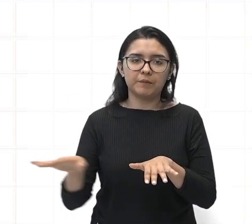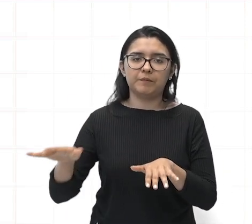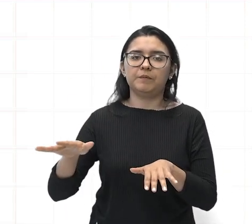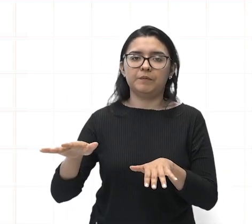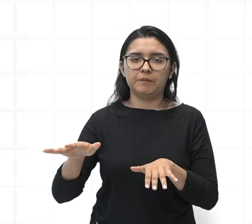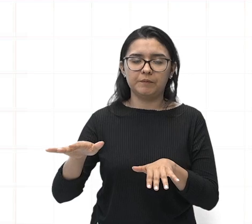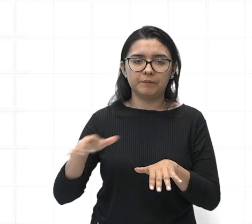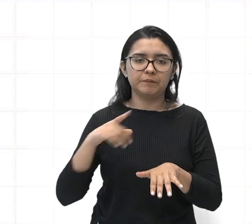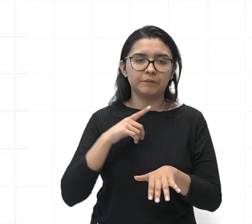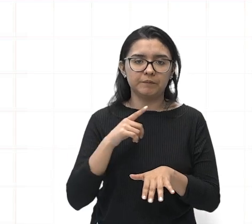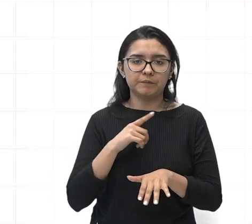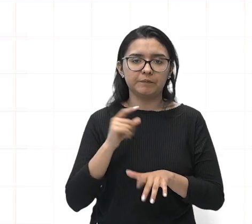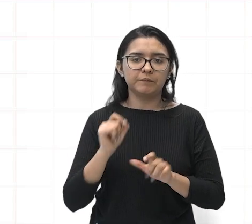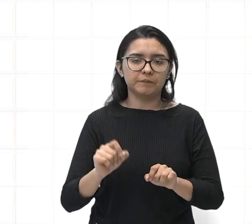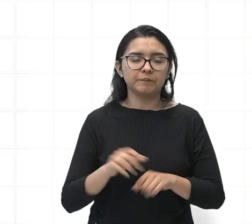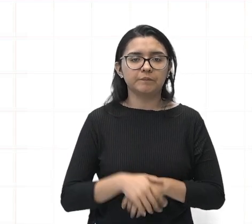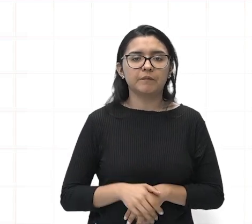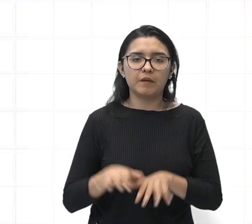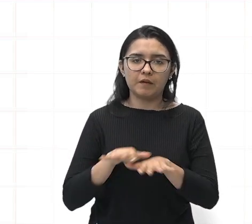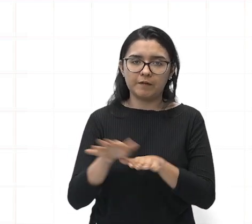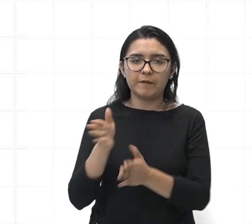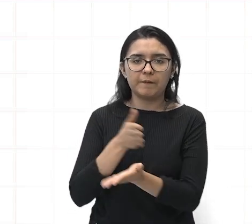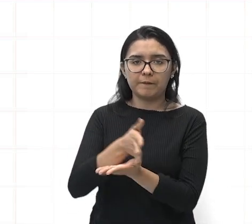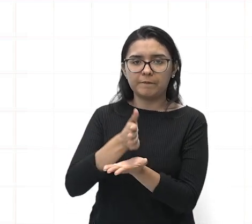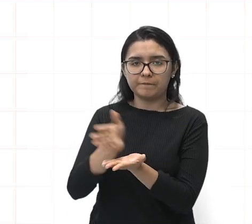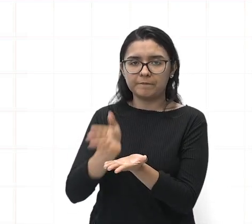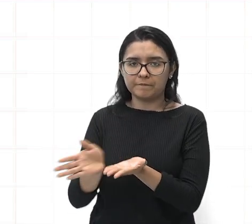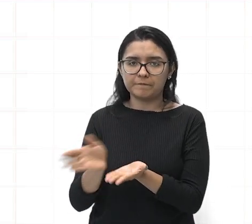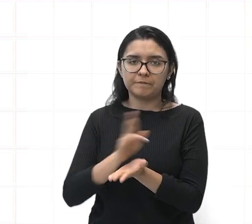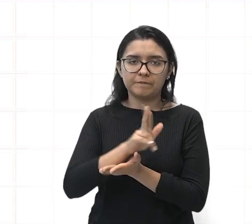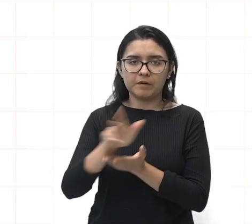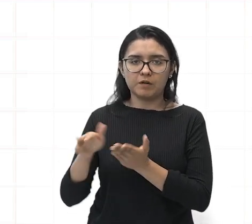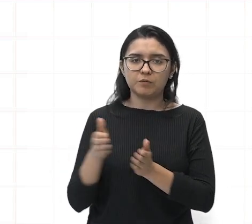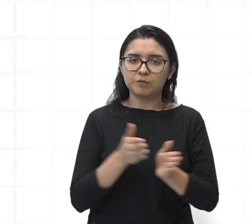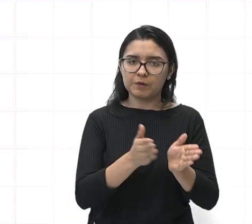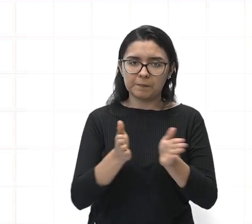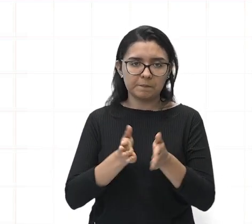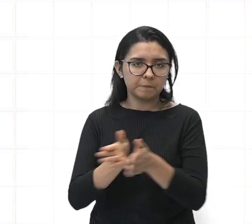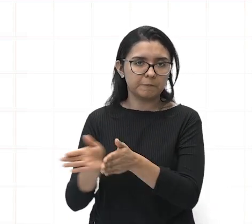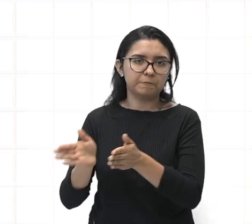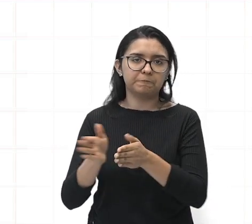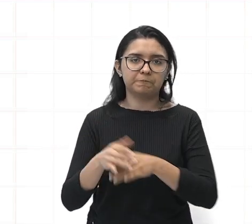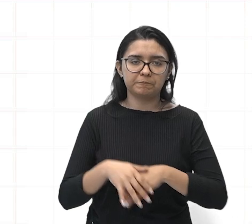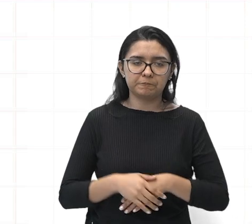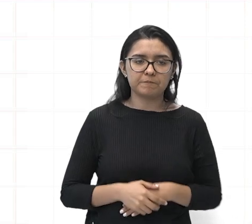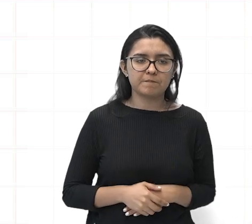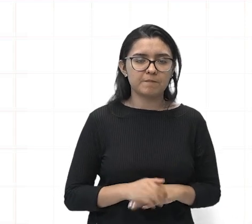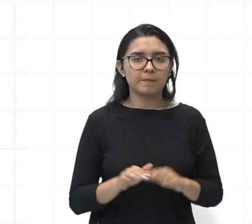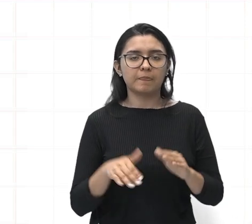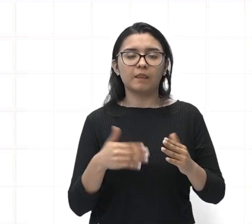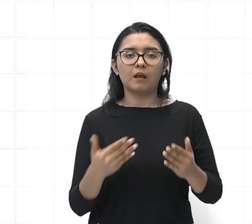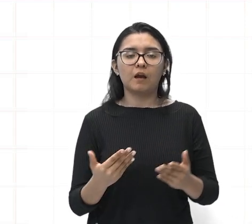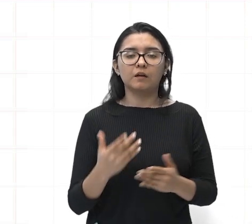parte do rio vai desaguar se subdividindo aí em vários canais. E aí a gente